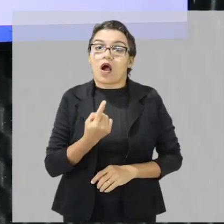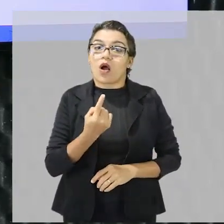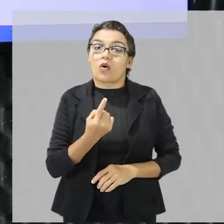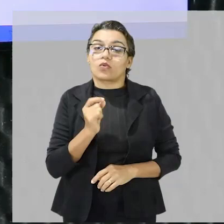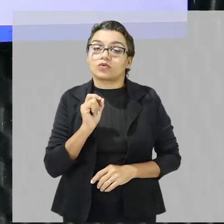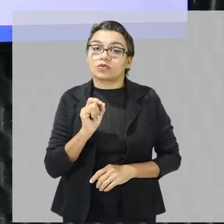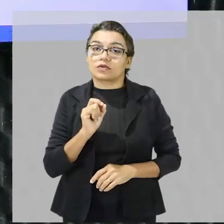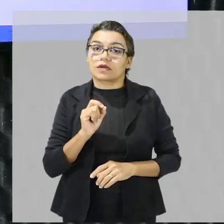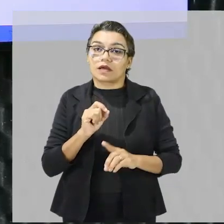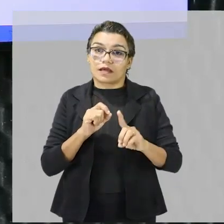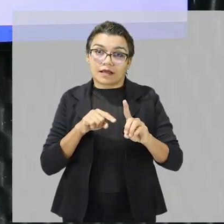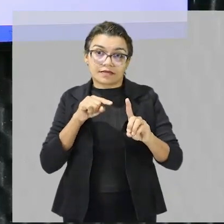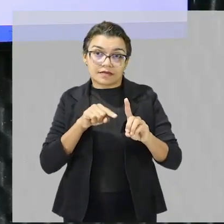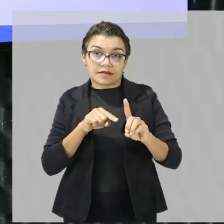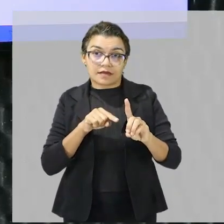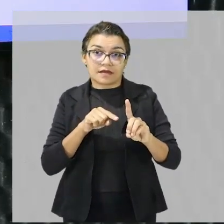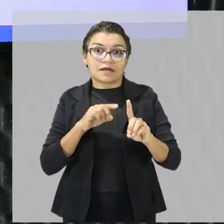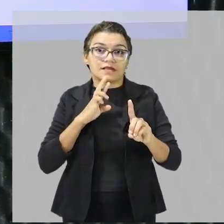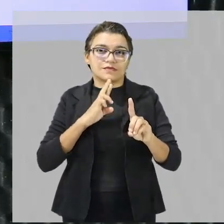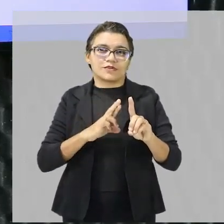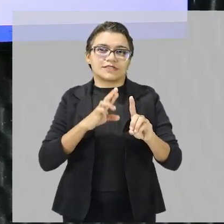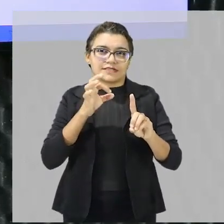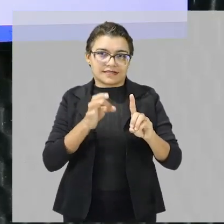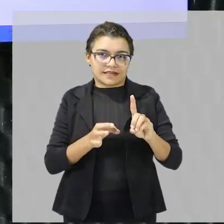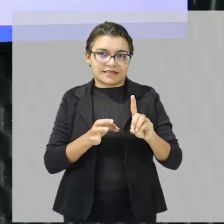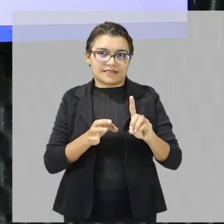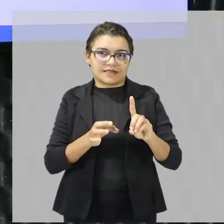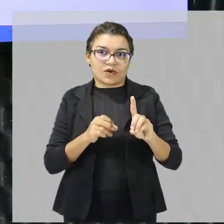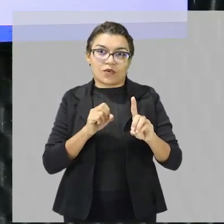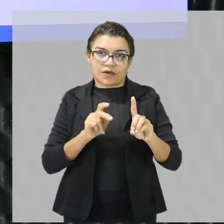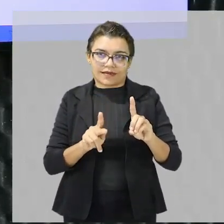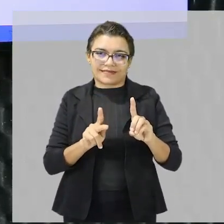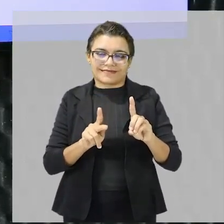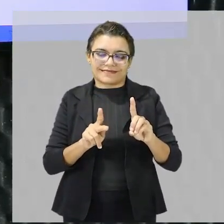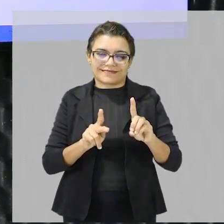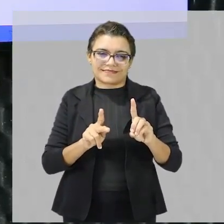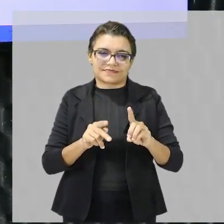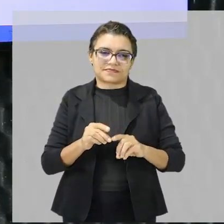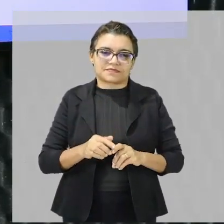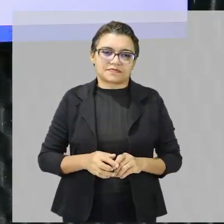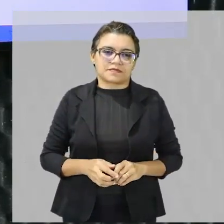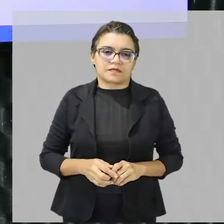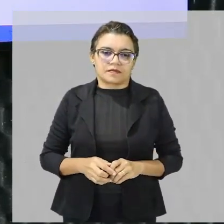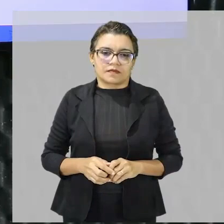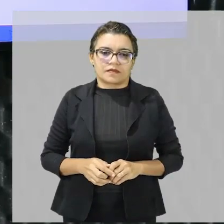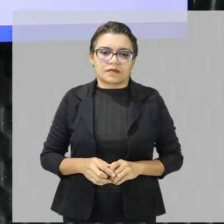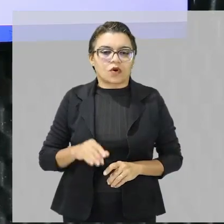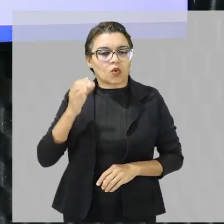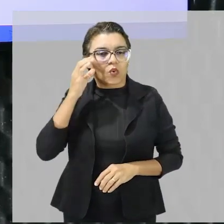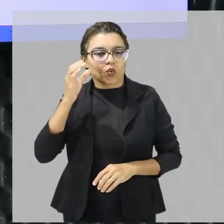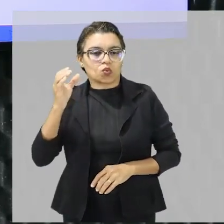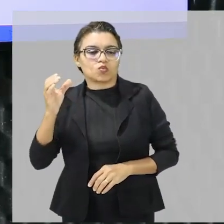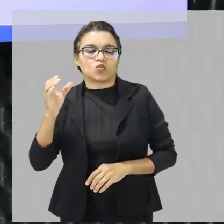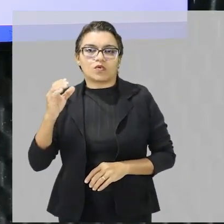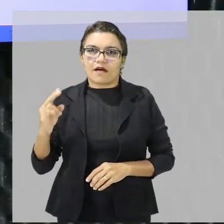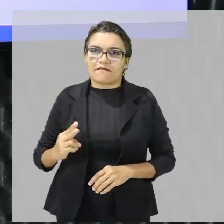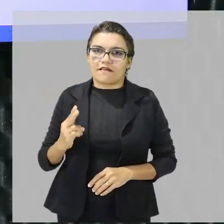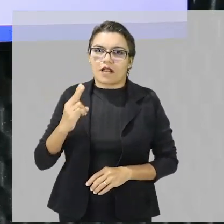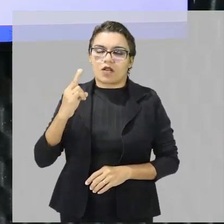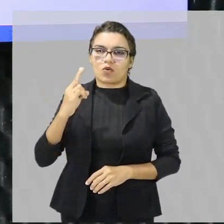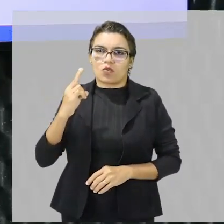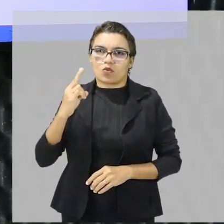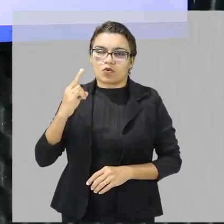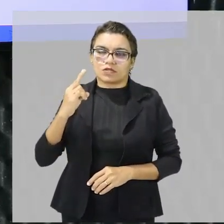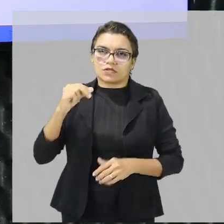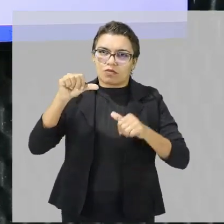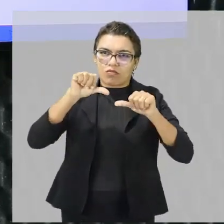temos plausível é a letra D de dado. Marque para você a letra D de dado. Cultura decadente, valores decadentes geram o quê?